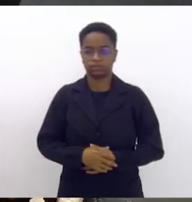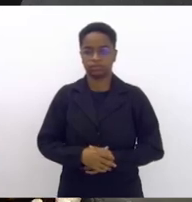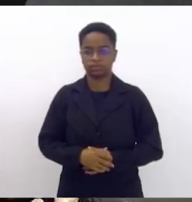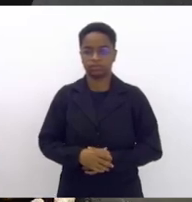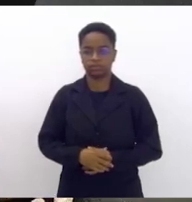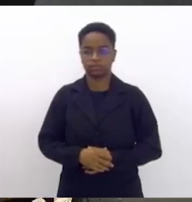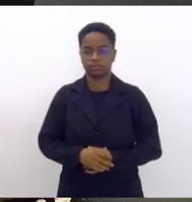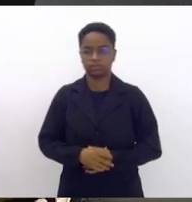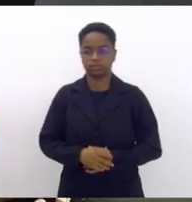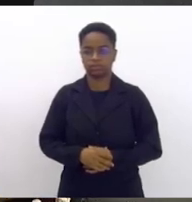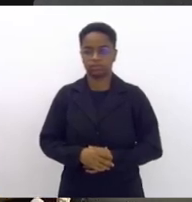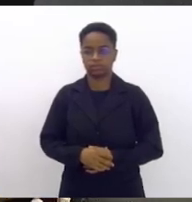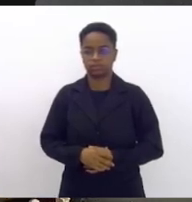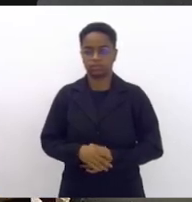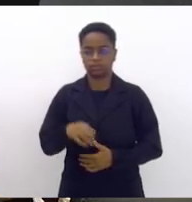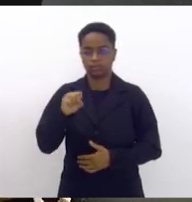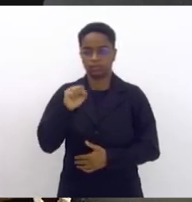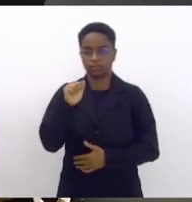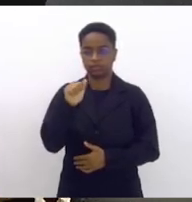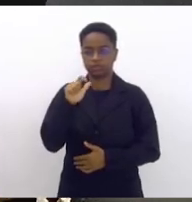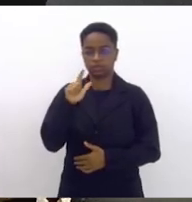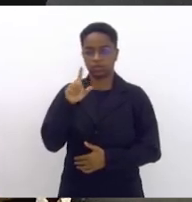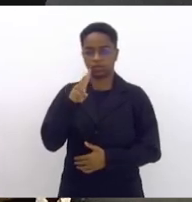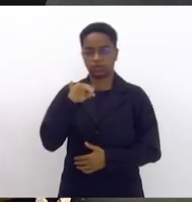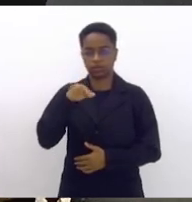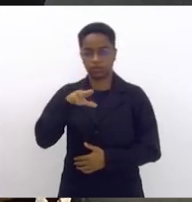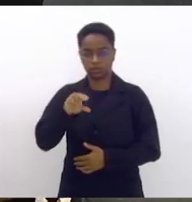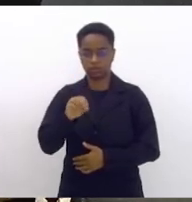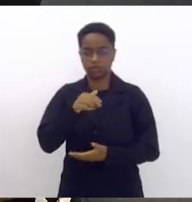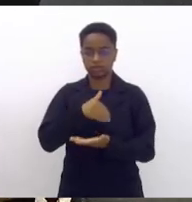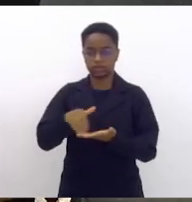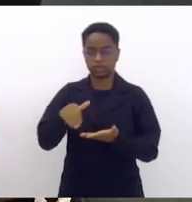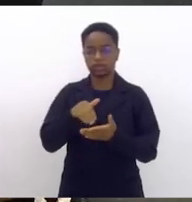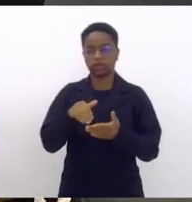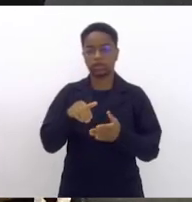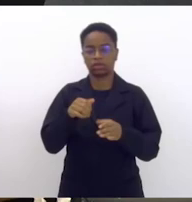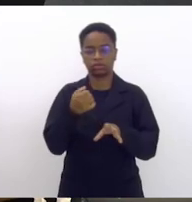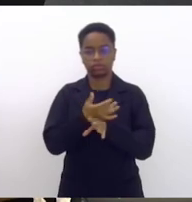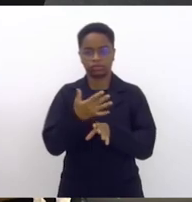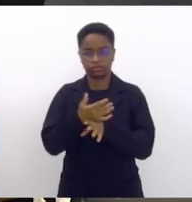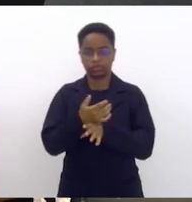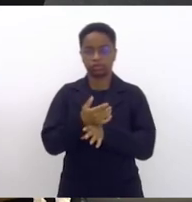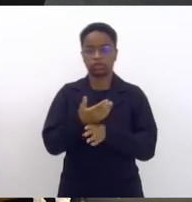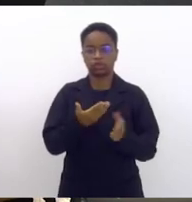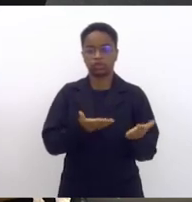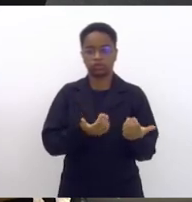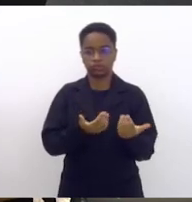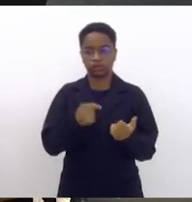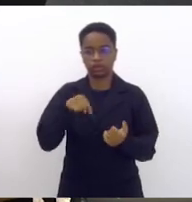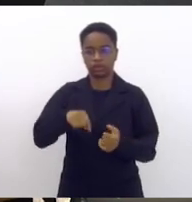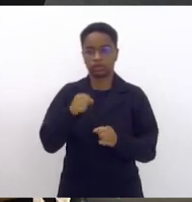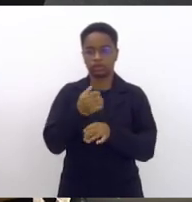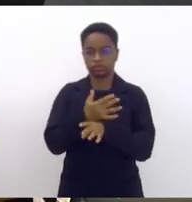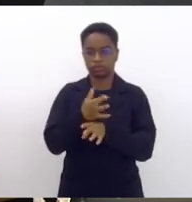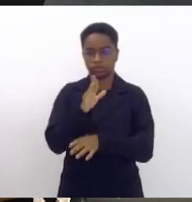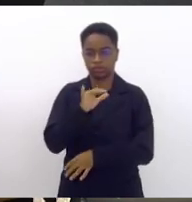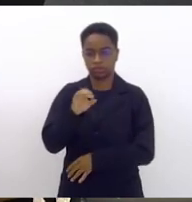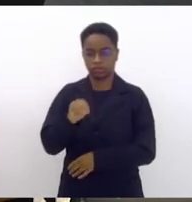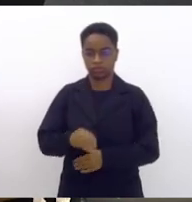Janeiro Salvino Oliveira secretário municipal da do R